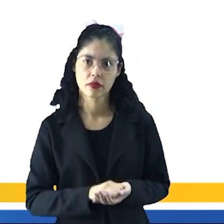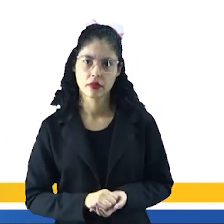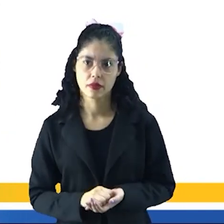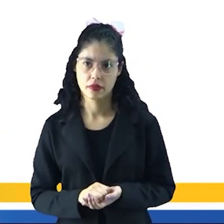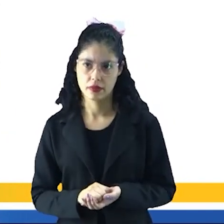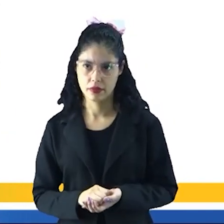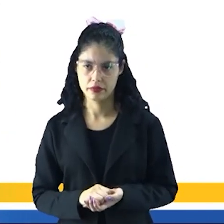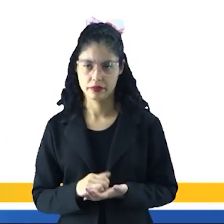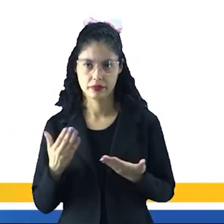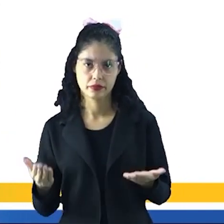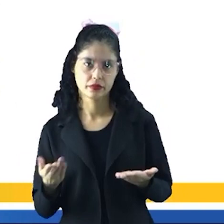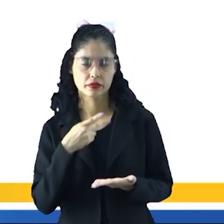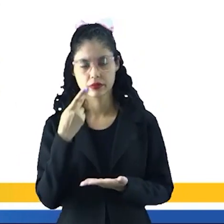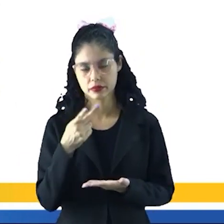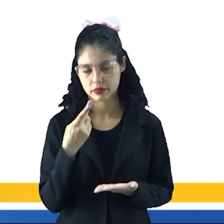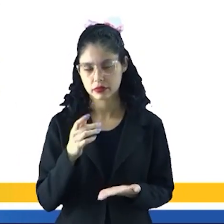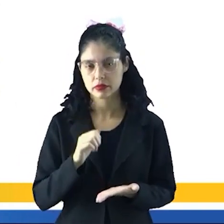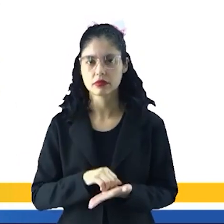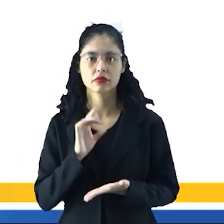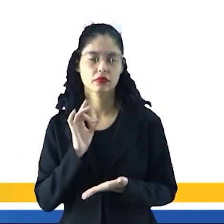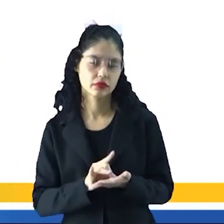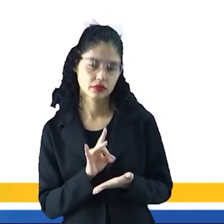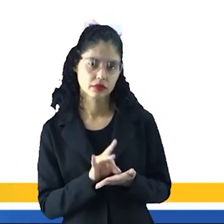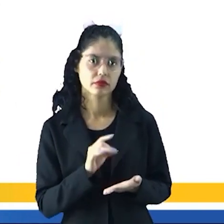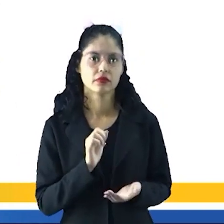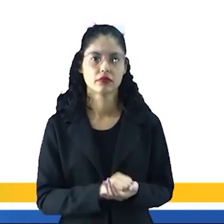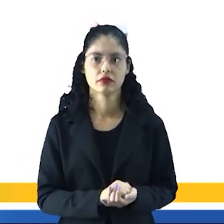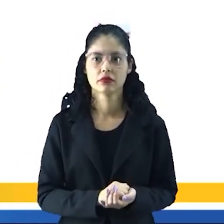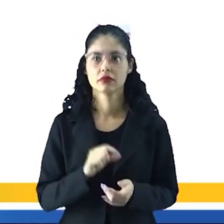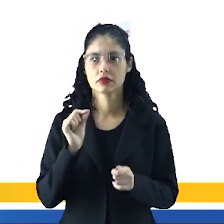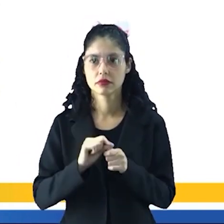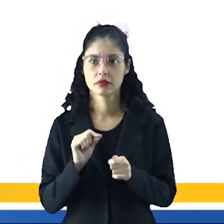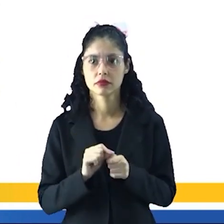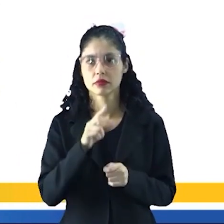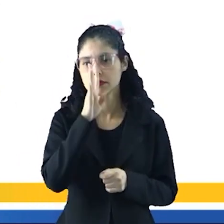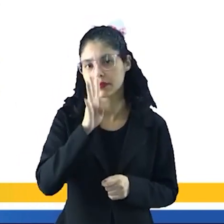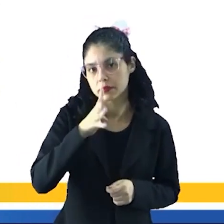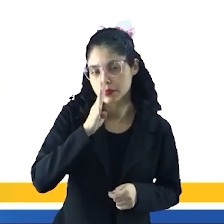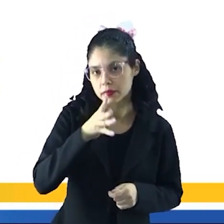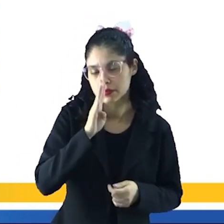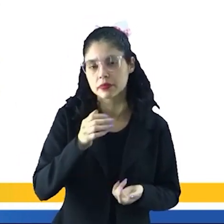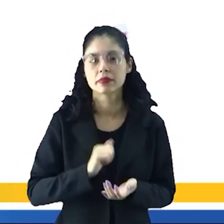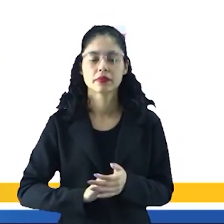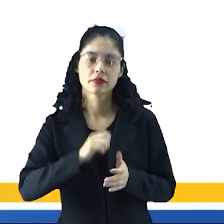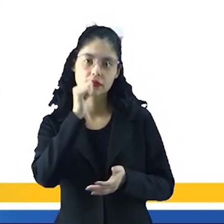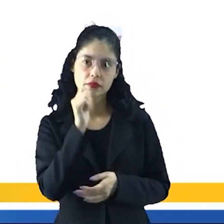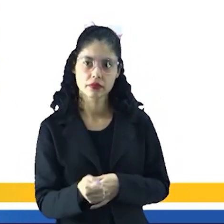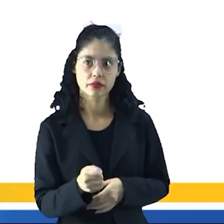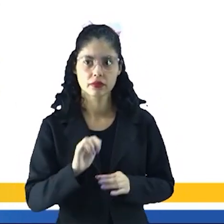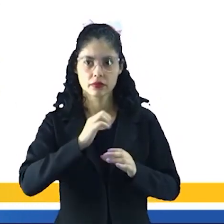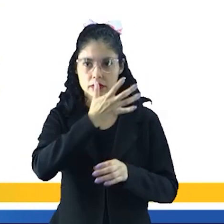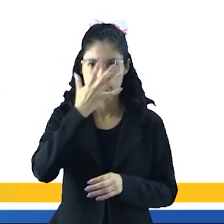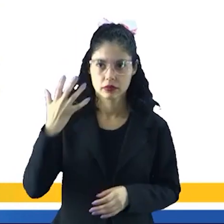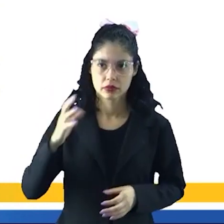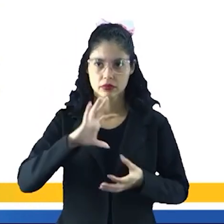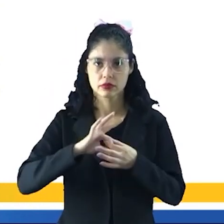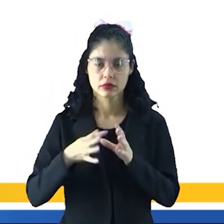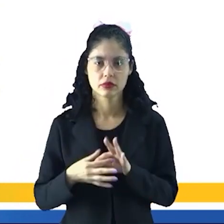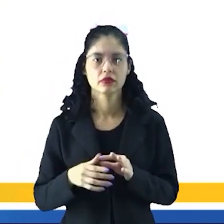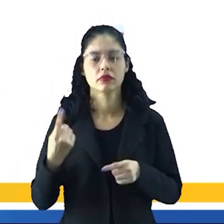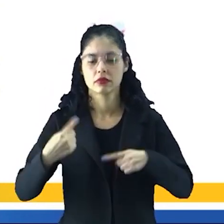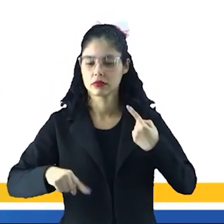comentário da questão que vai dizer que realmente Cildo Meirelles vai fazer uma crítica à ditadura e o caráter da